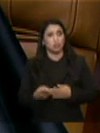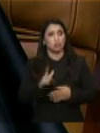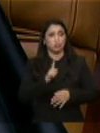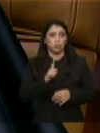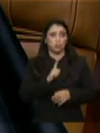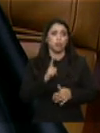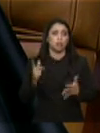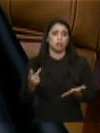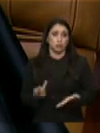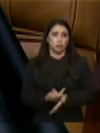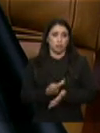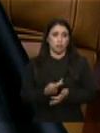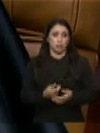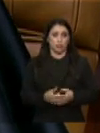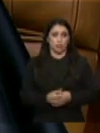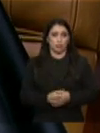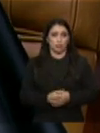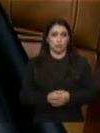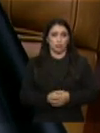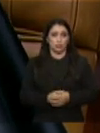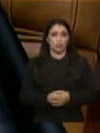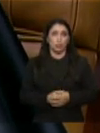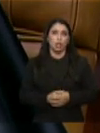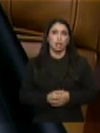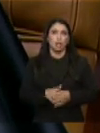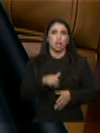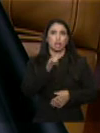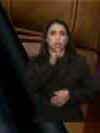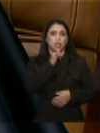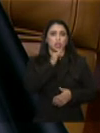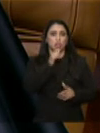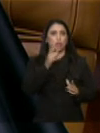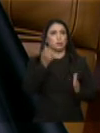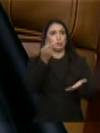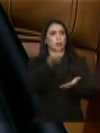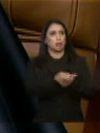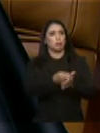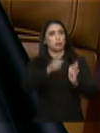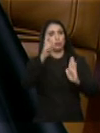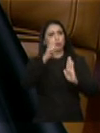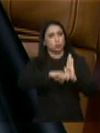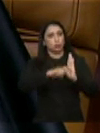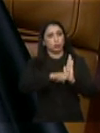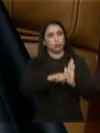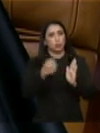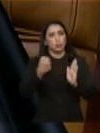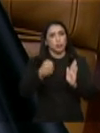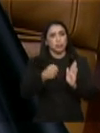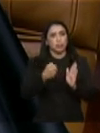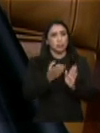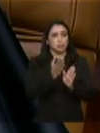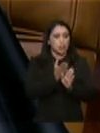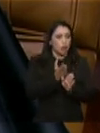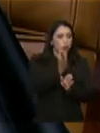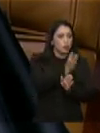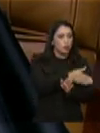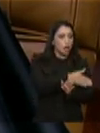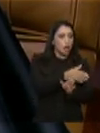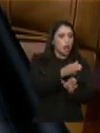nessas hipóteses. No caso de um tributo em que deva observar as duas anterioridades, a geral e a